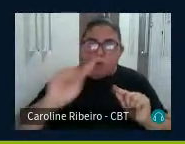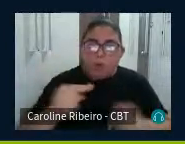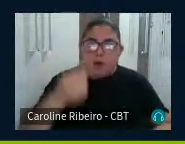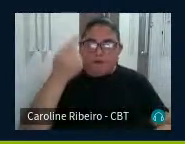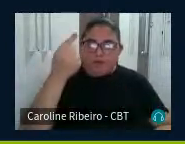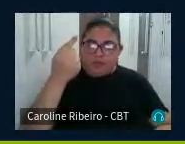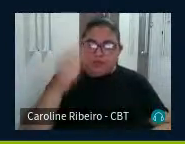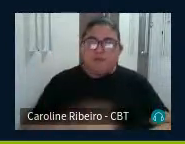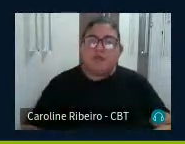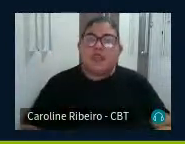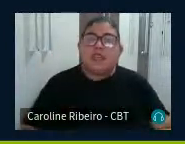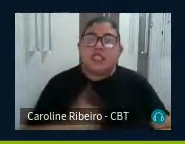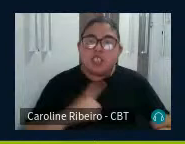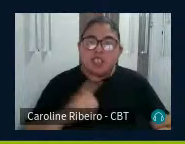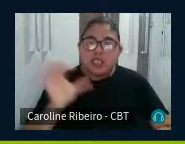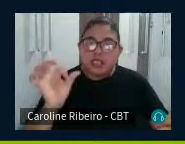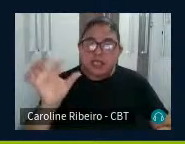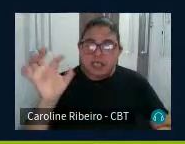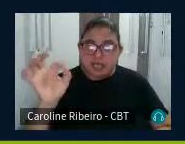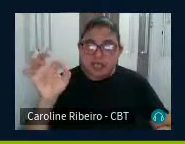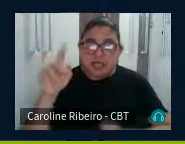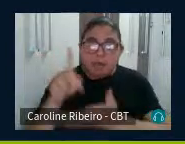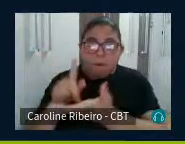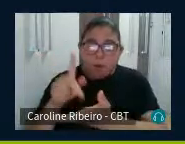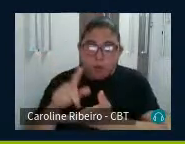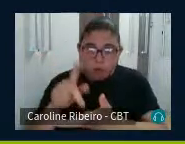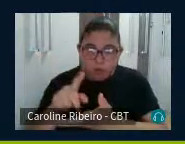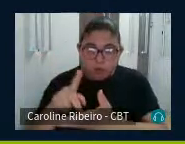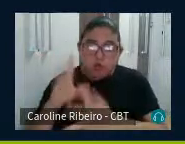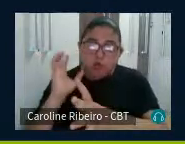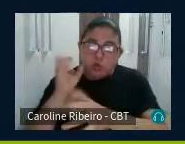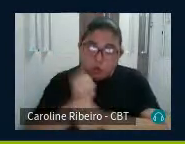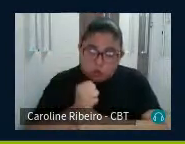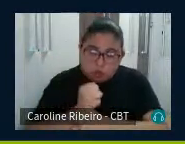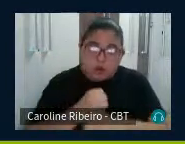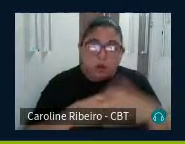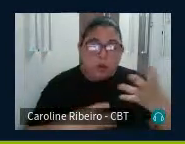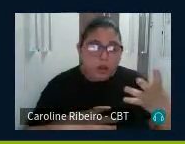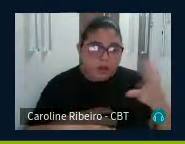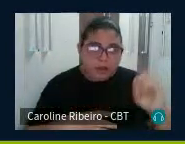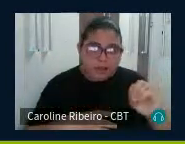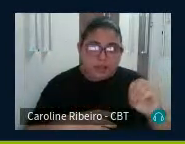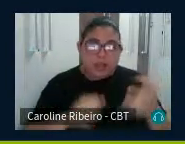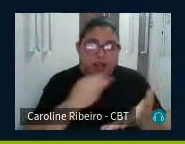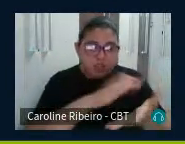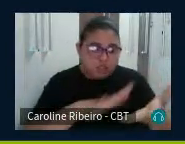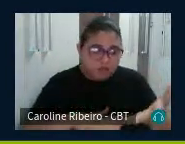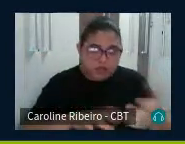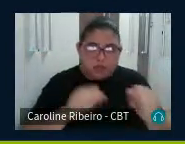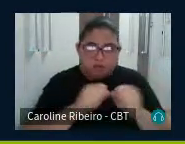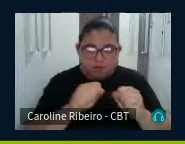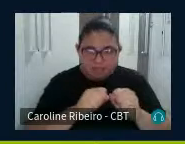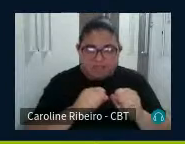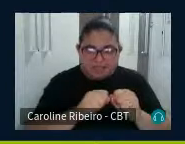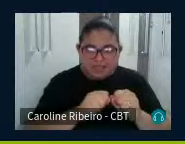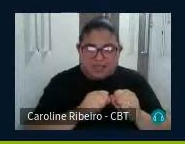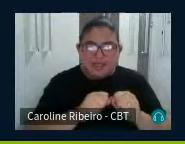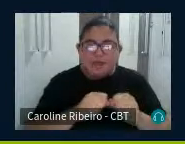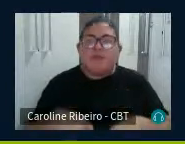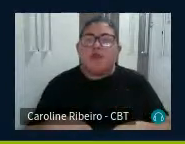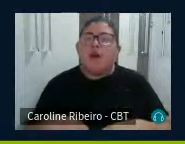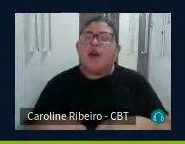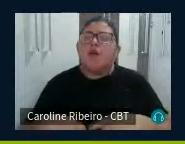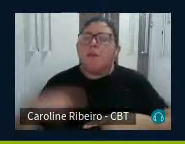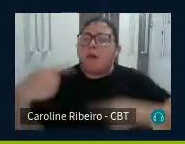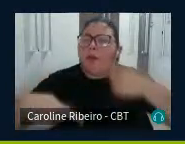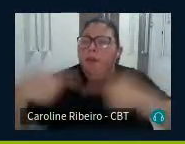60 pontos valia a prova e 40 as tarefas. Tarefas mais os fóruns. Os fóruns eram temas relativos ao capítulo